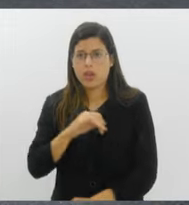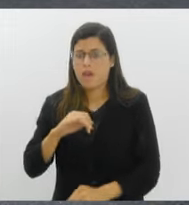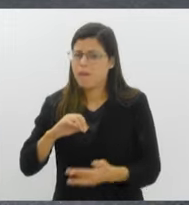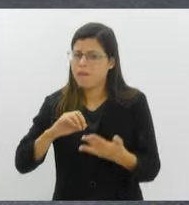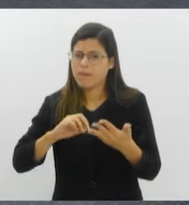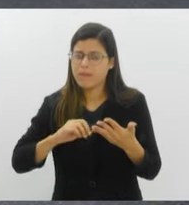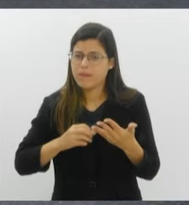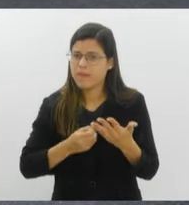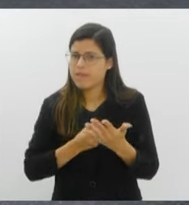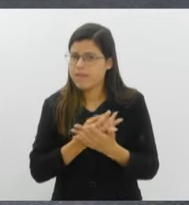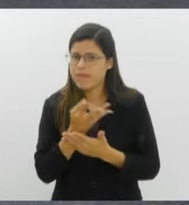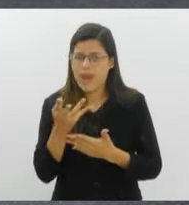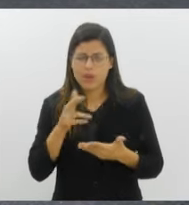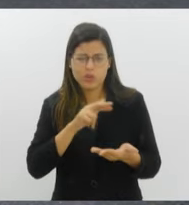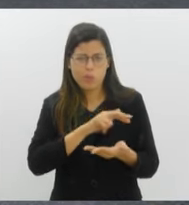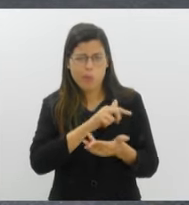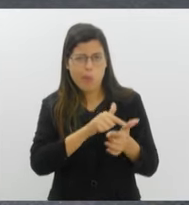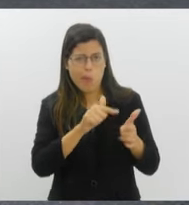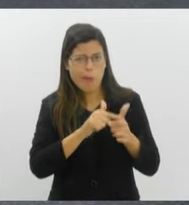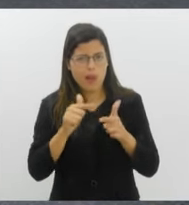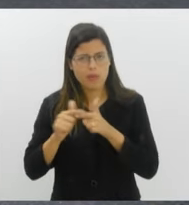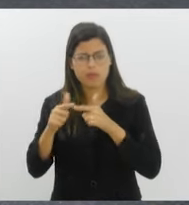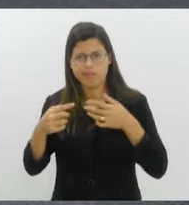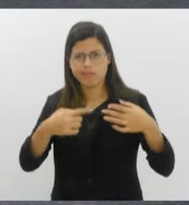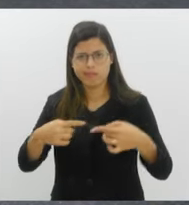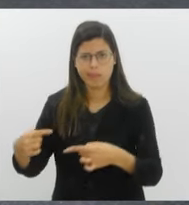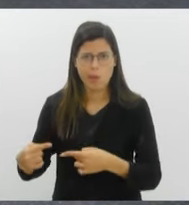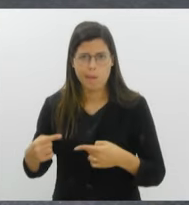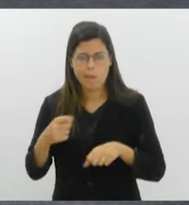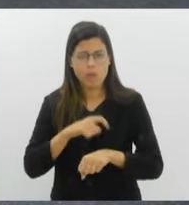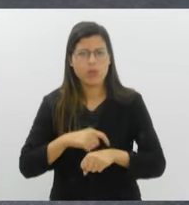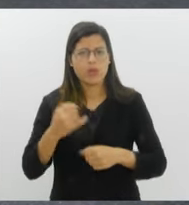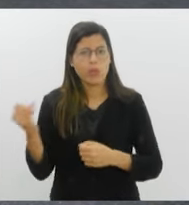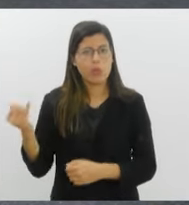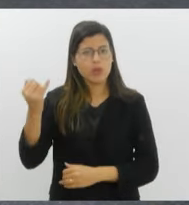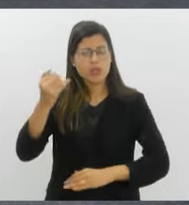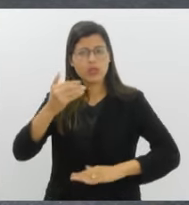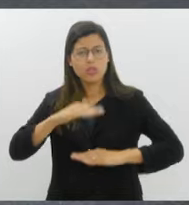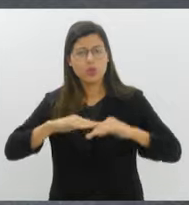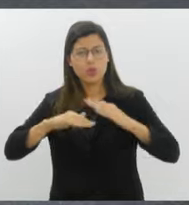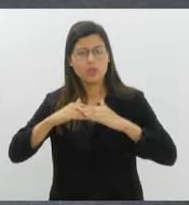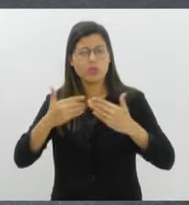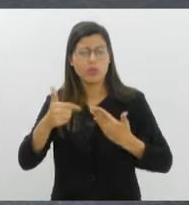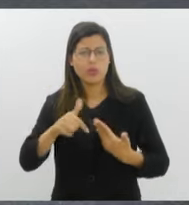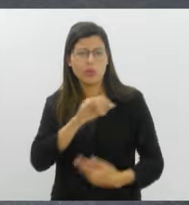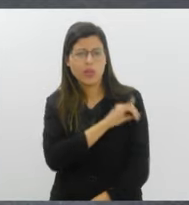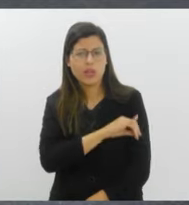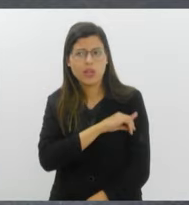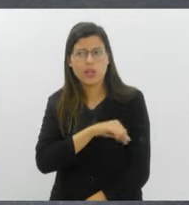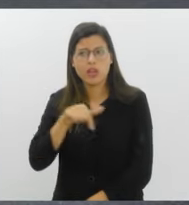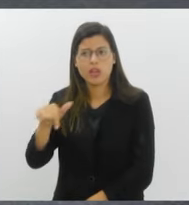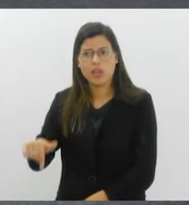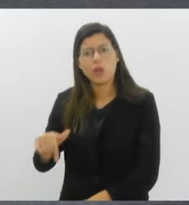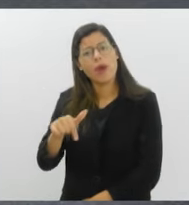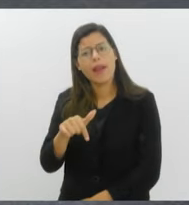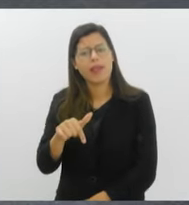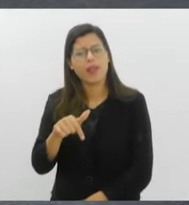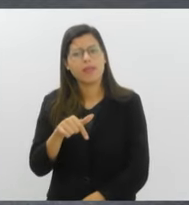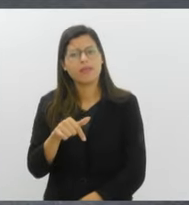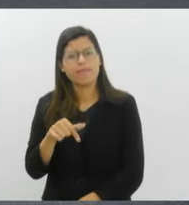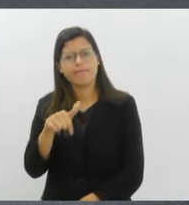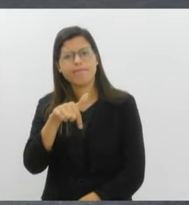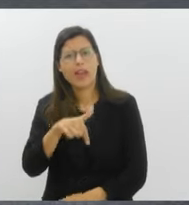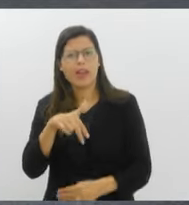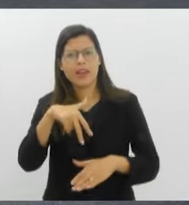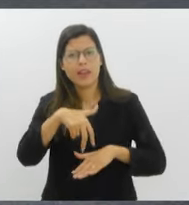discutir importante nesse momento de reconstrução do estado do Rio de Janeiro, e o vassalo do Dudu, também Dudu, vem aqui para falar que ele